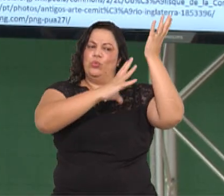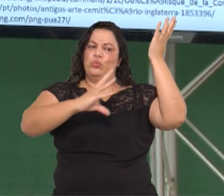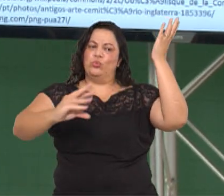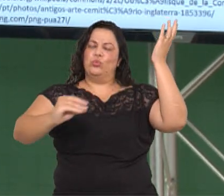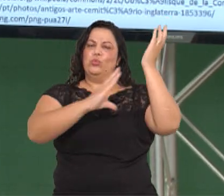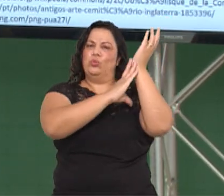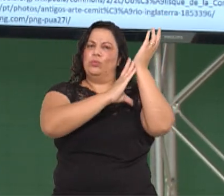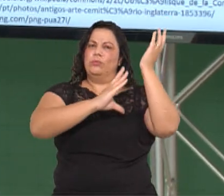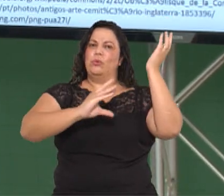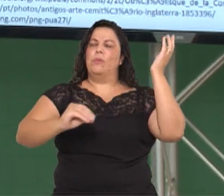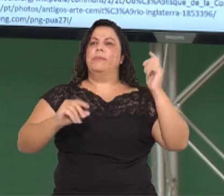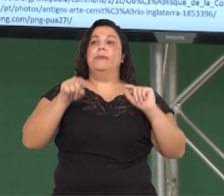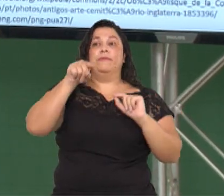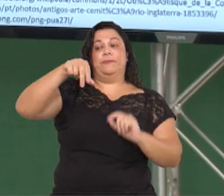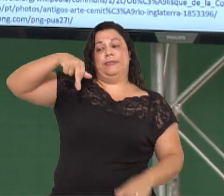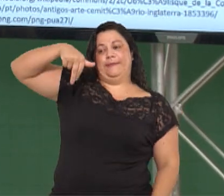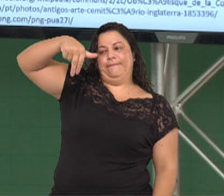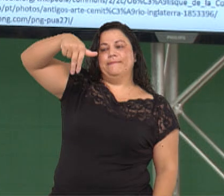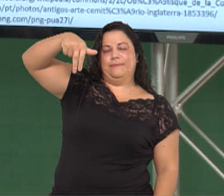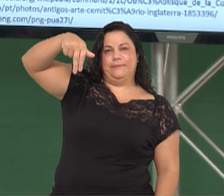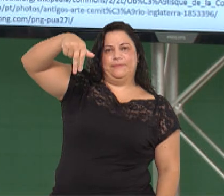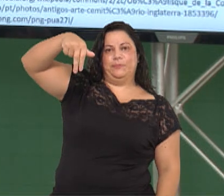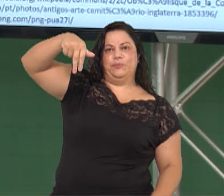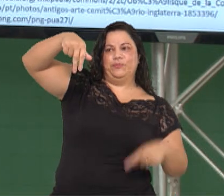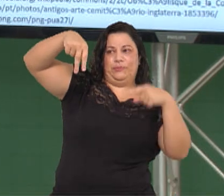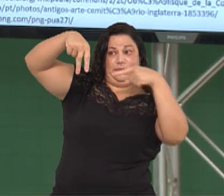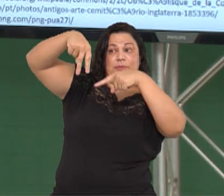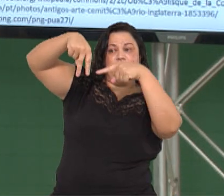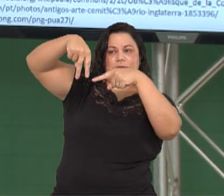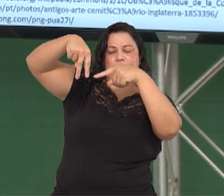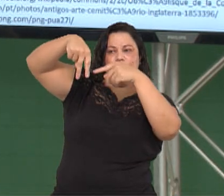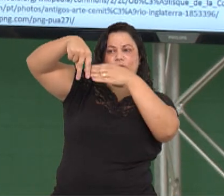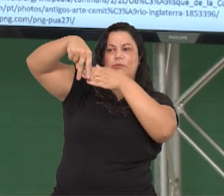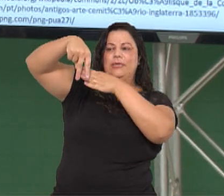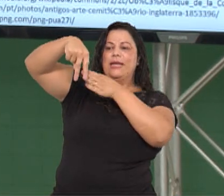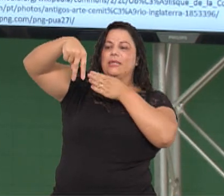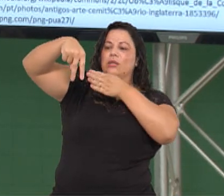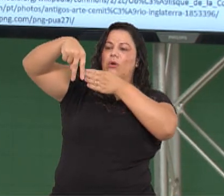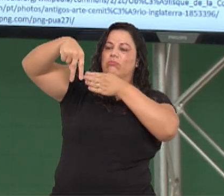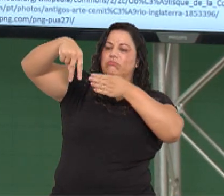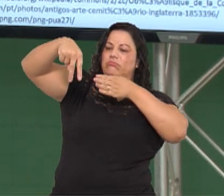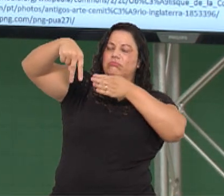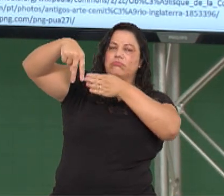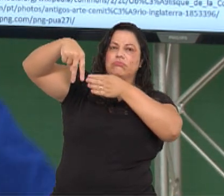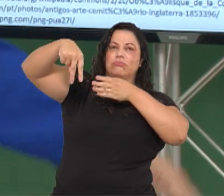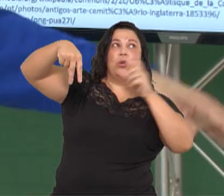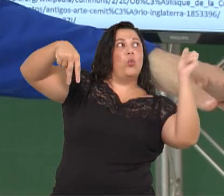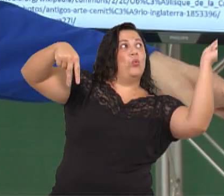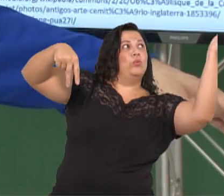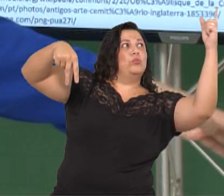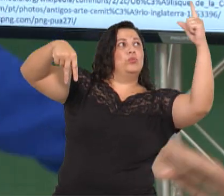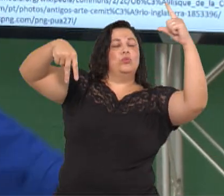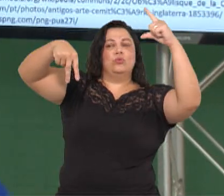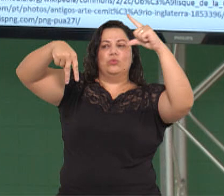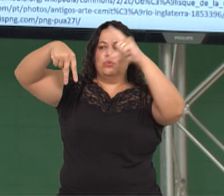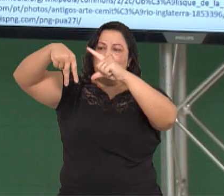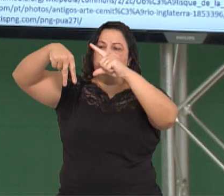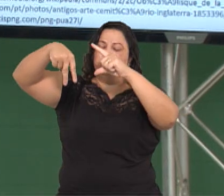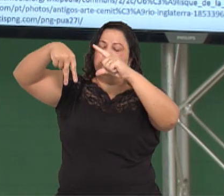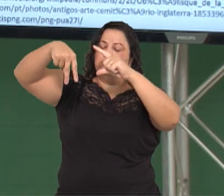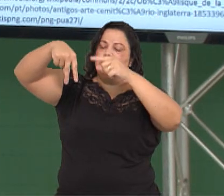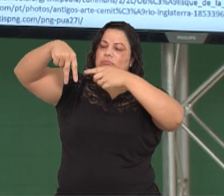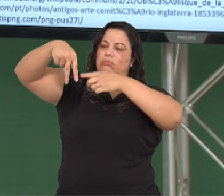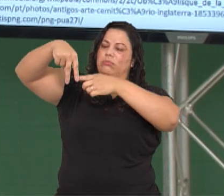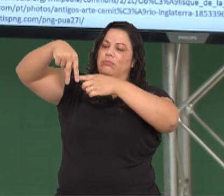no quintal, e tiver um dia de sol bem forte, dependendo da posição do sol, você tem uma sombra. Tem hora que a